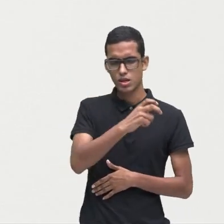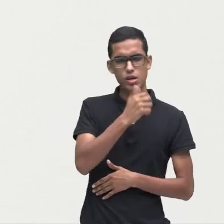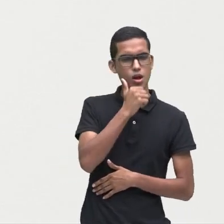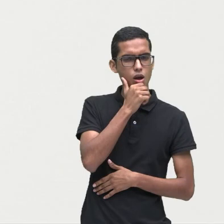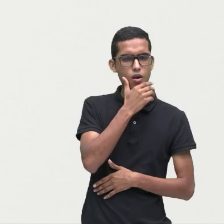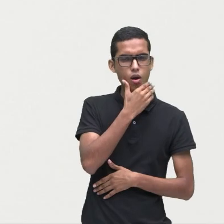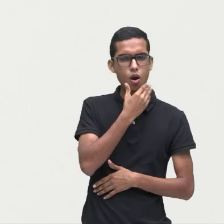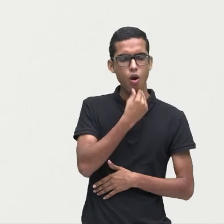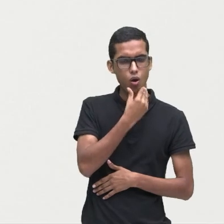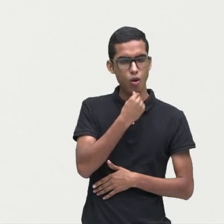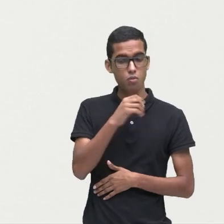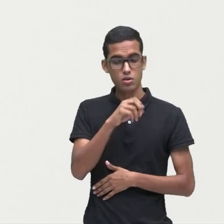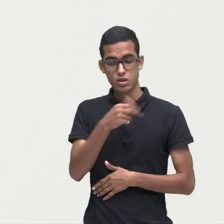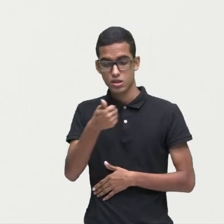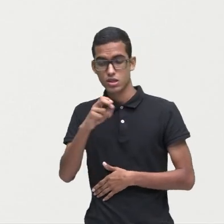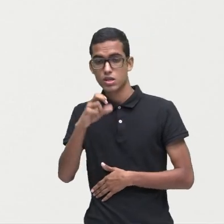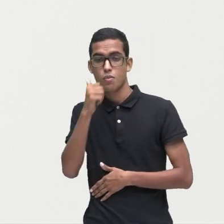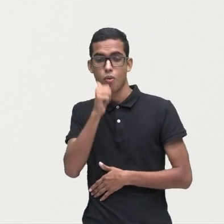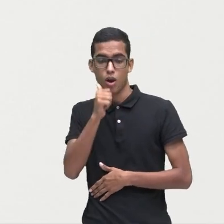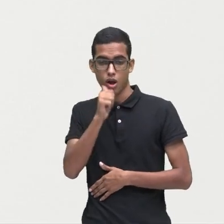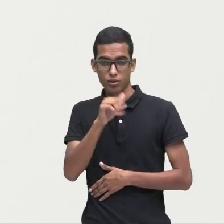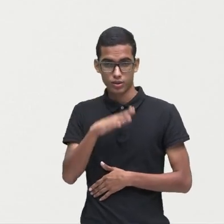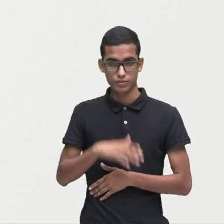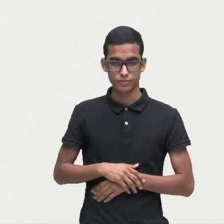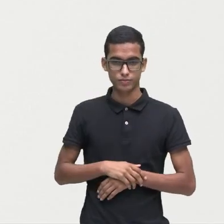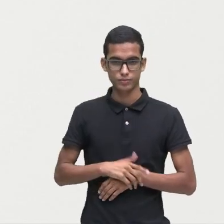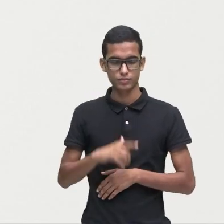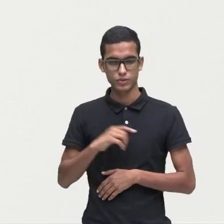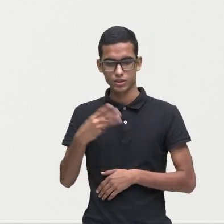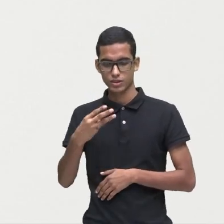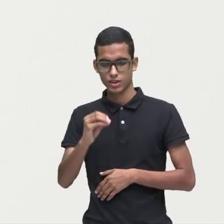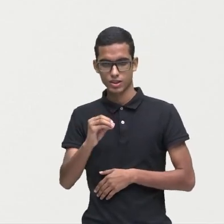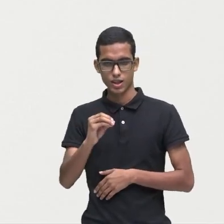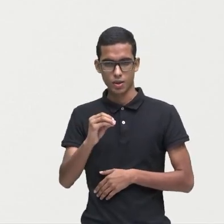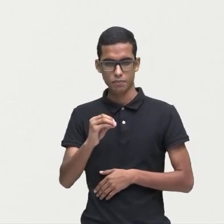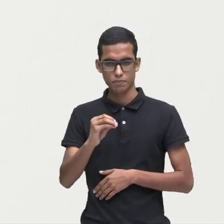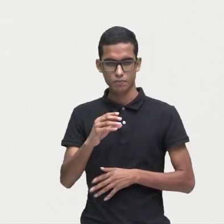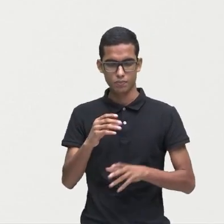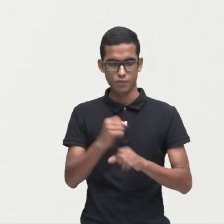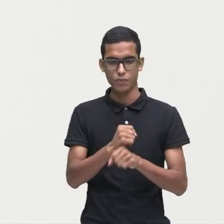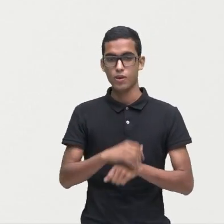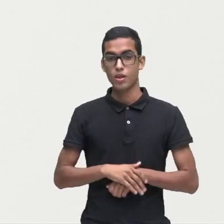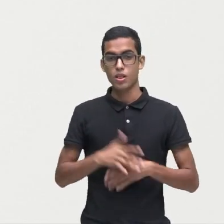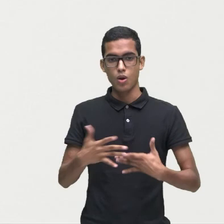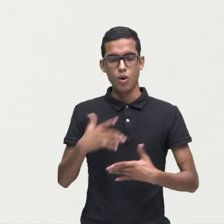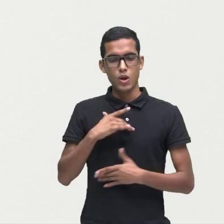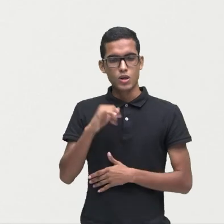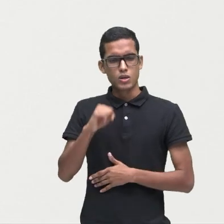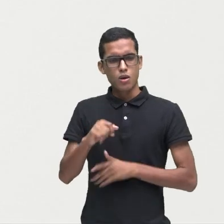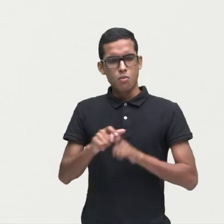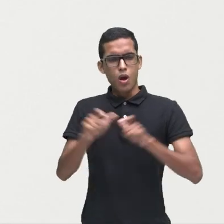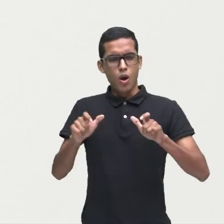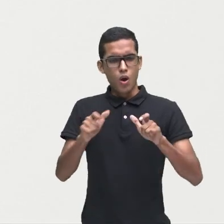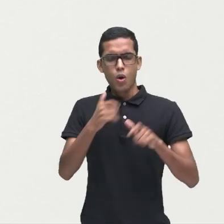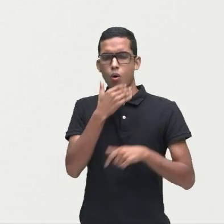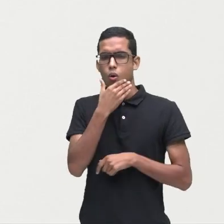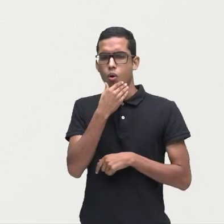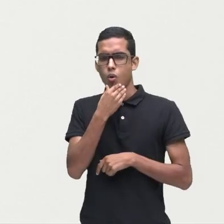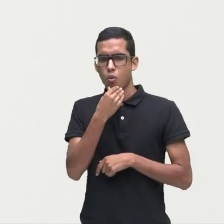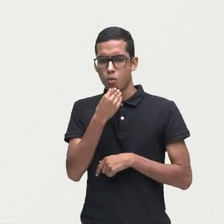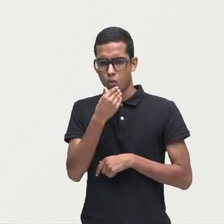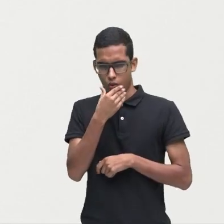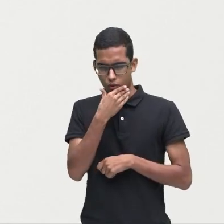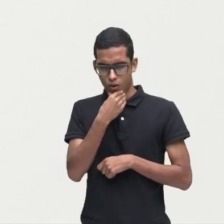Os meninos, a maioria, por exemplo, desses meninos, vai ter vamos